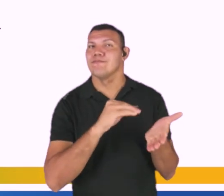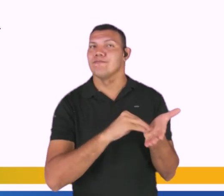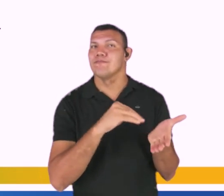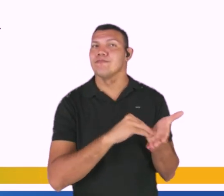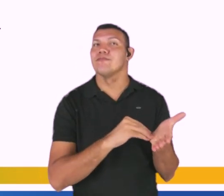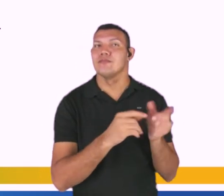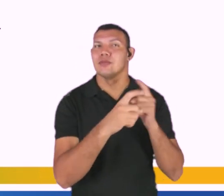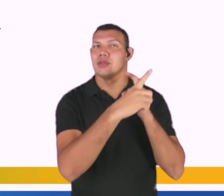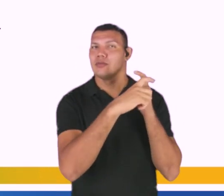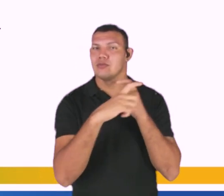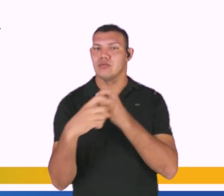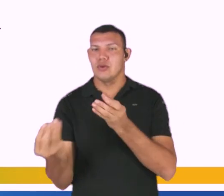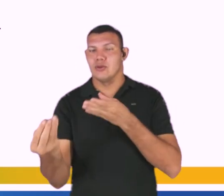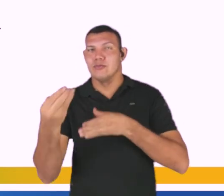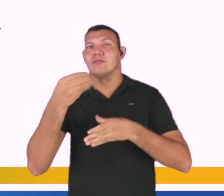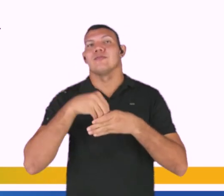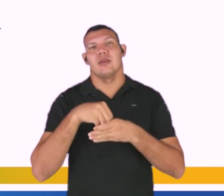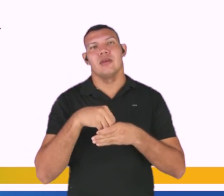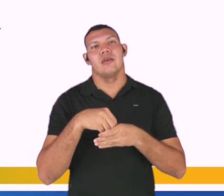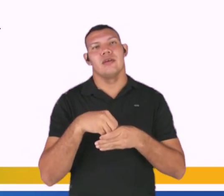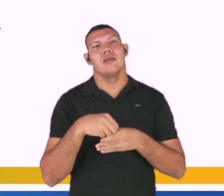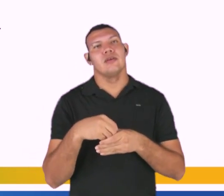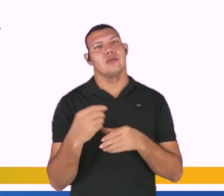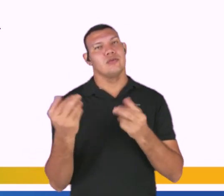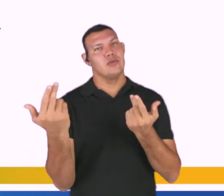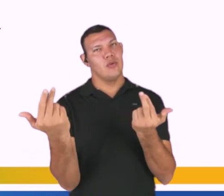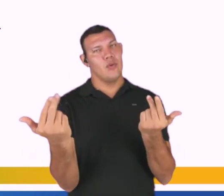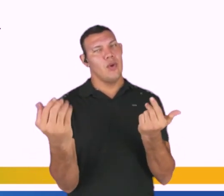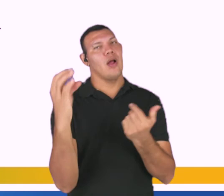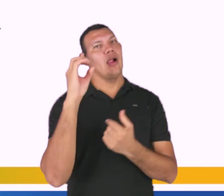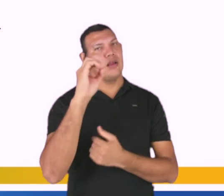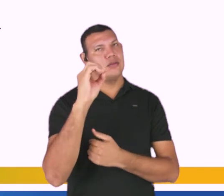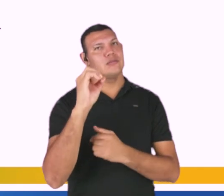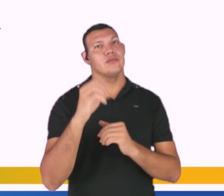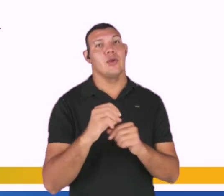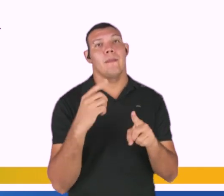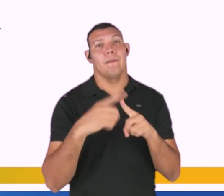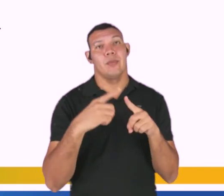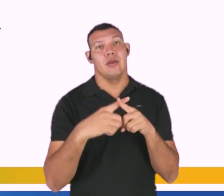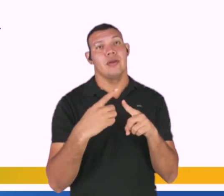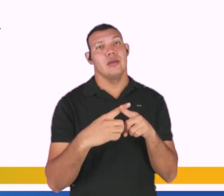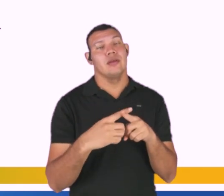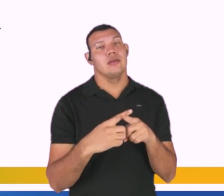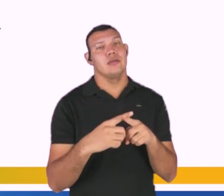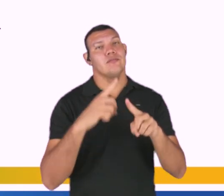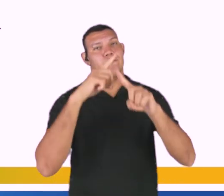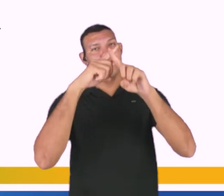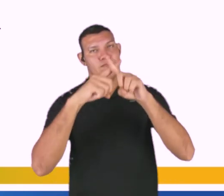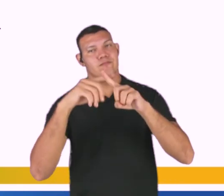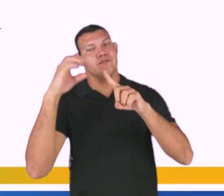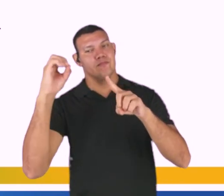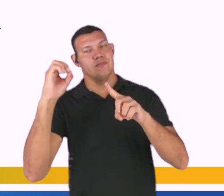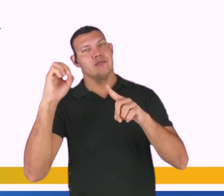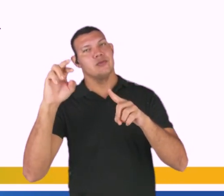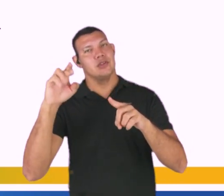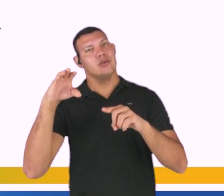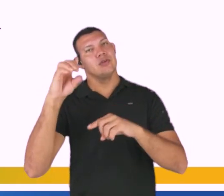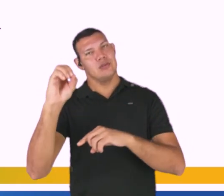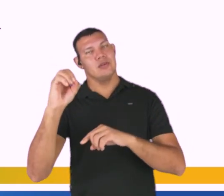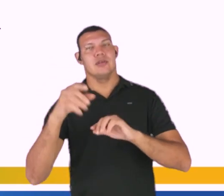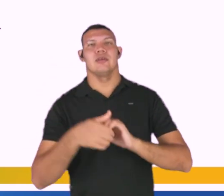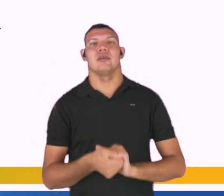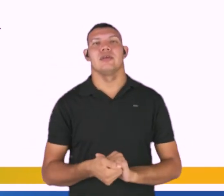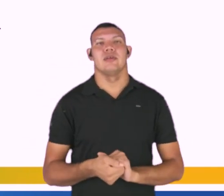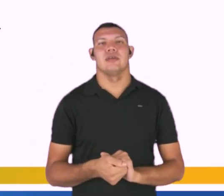polinômio você coloca ele igual a zero porque nós sabemos que todo número multiplicado por zero é zero Então